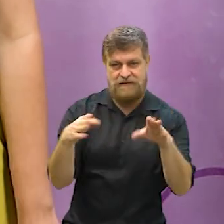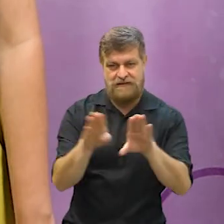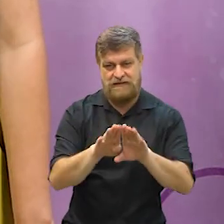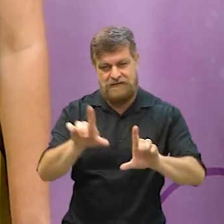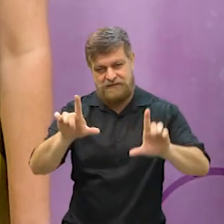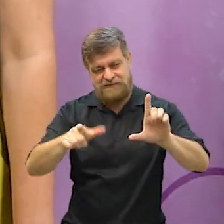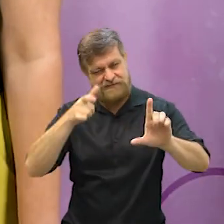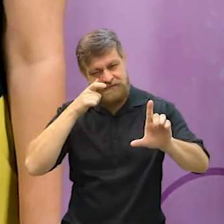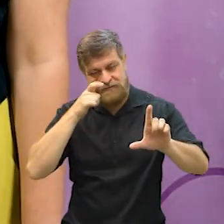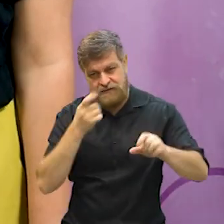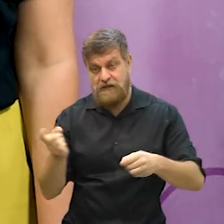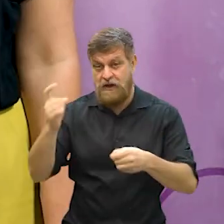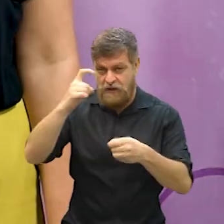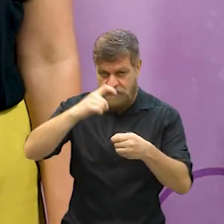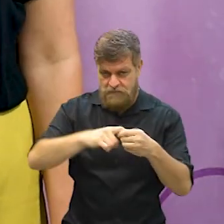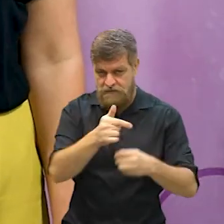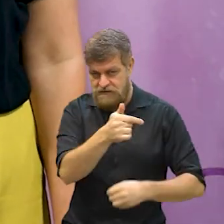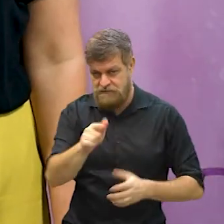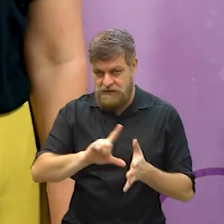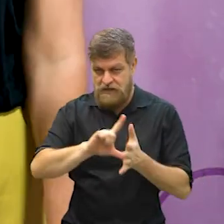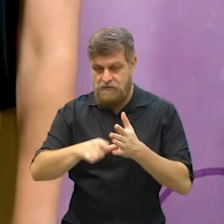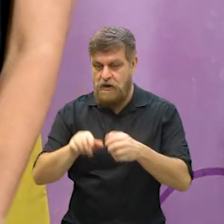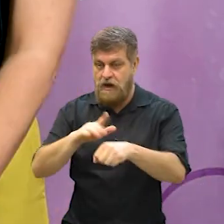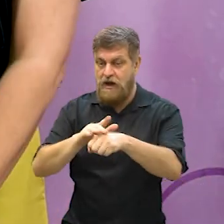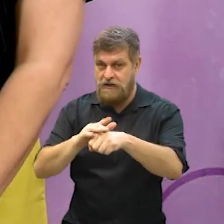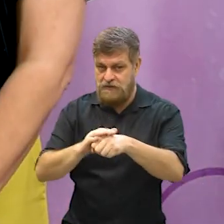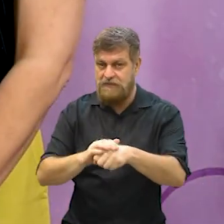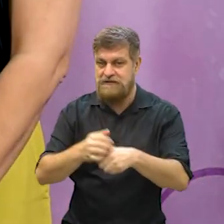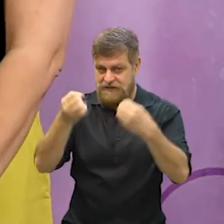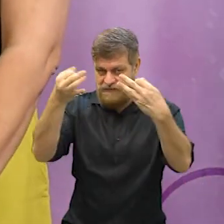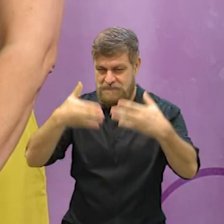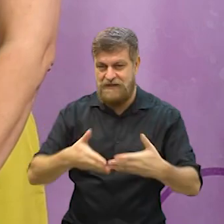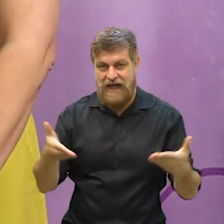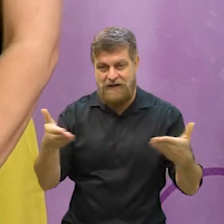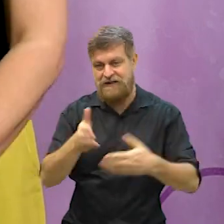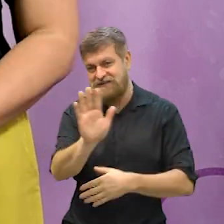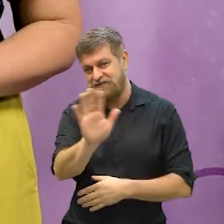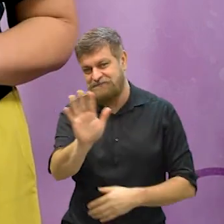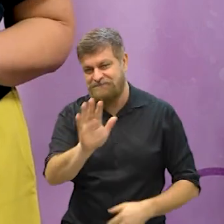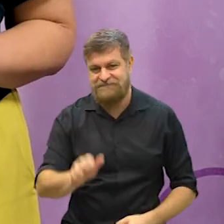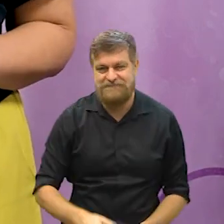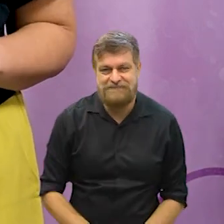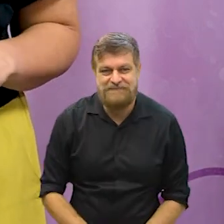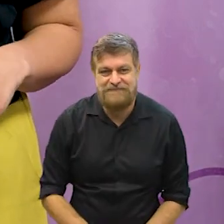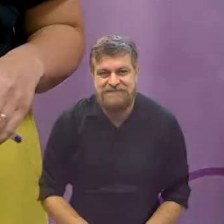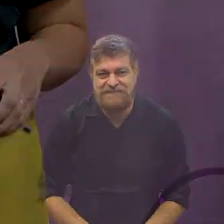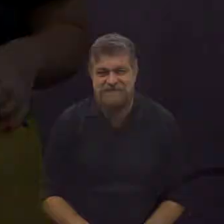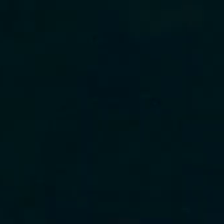também, muito obrigada. Na semana que vem eu volto falando de outra doença aqui no Saúde Agora. Tchau!